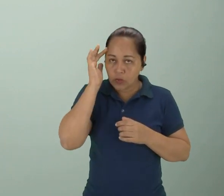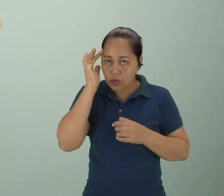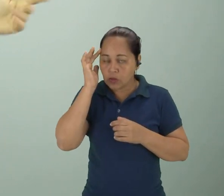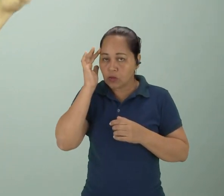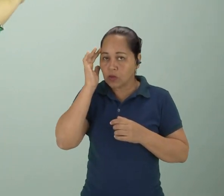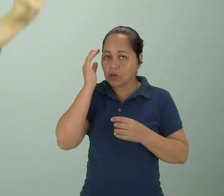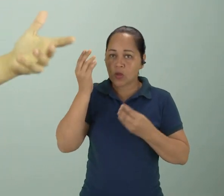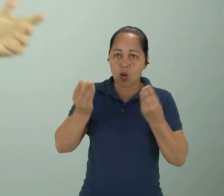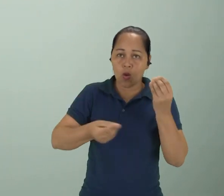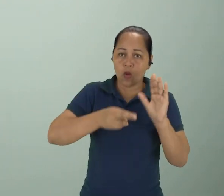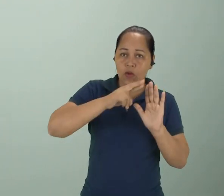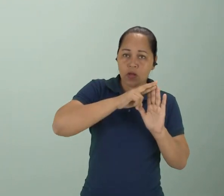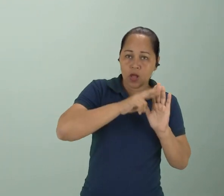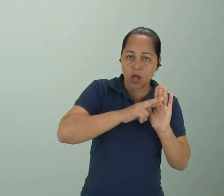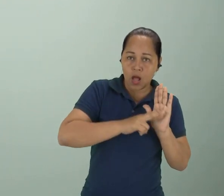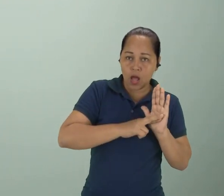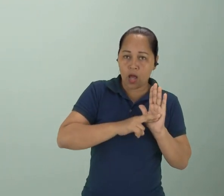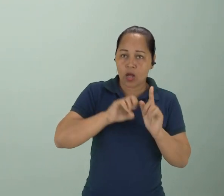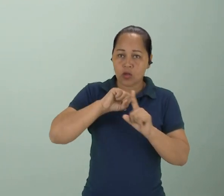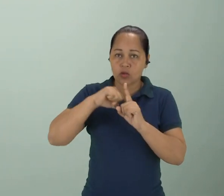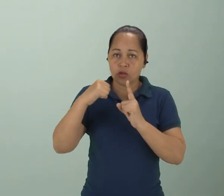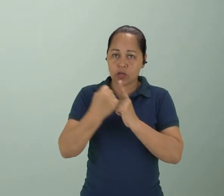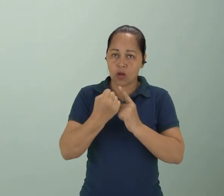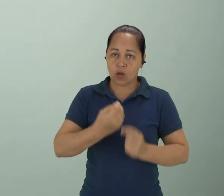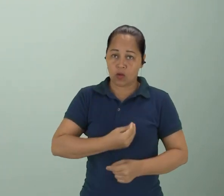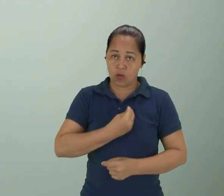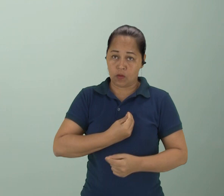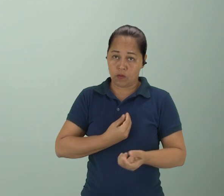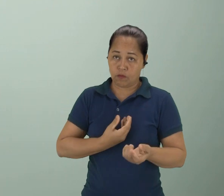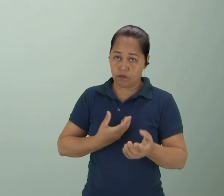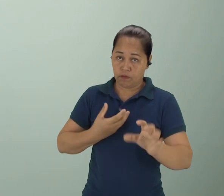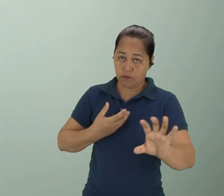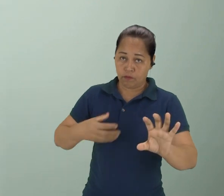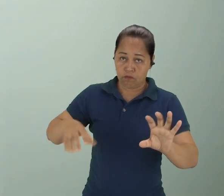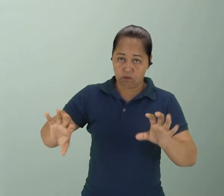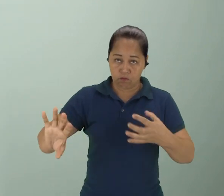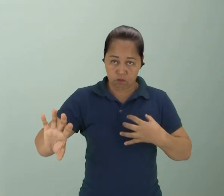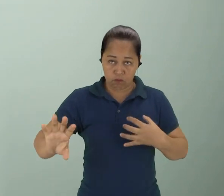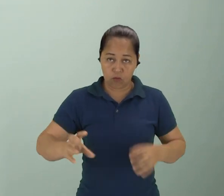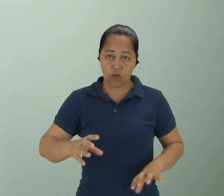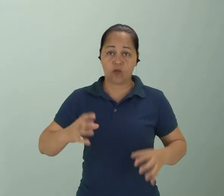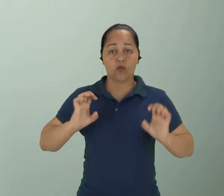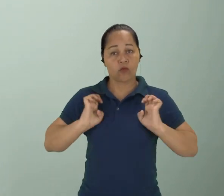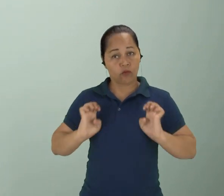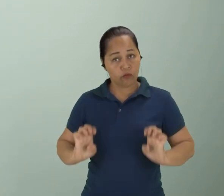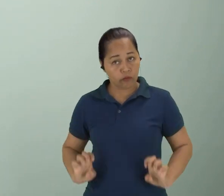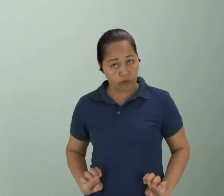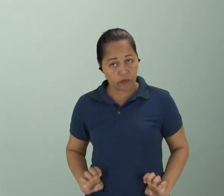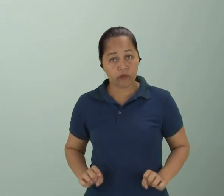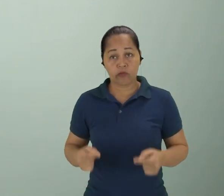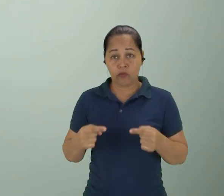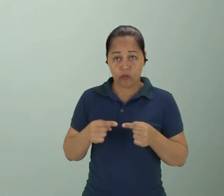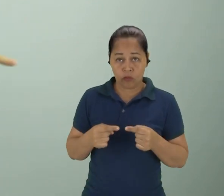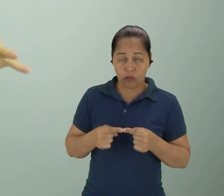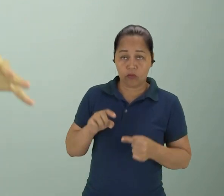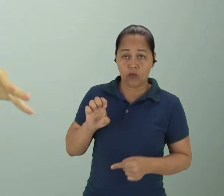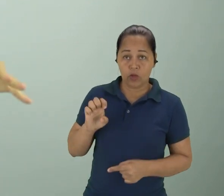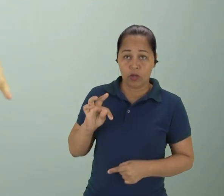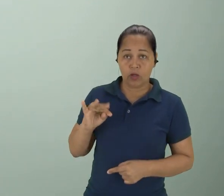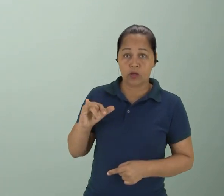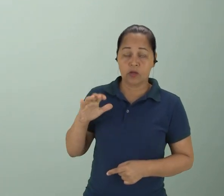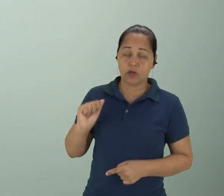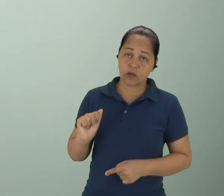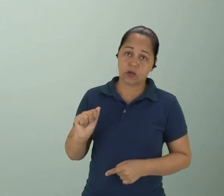sociais como conviver com o outro ó eu trago para vocês uma primeira imagem a nossa aula será a partir de